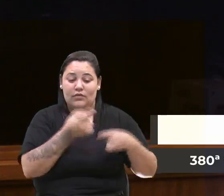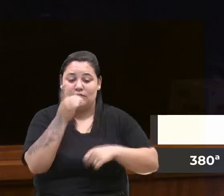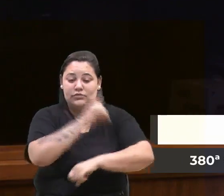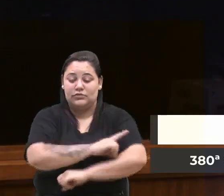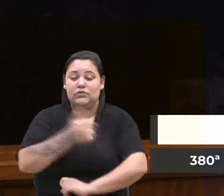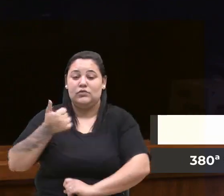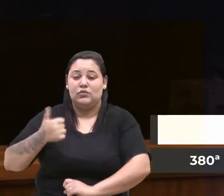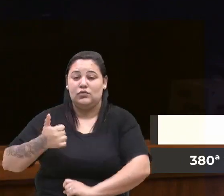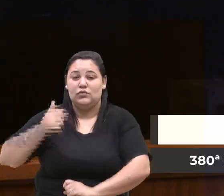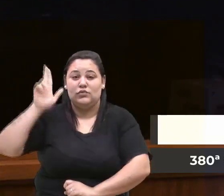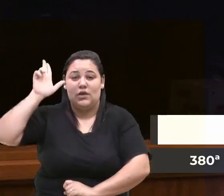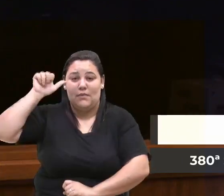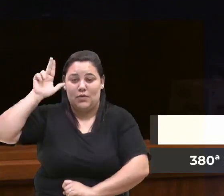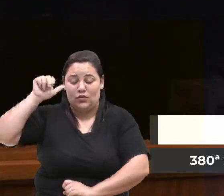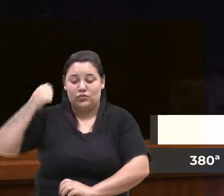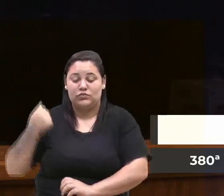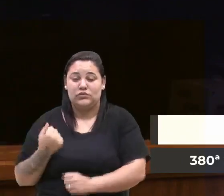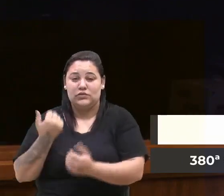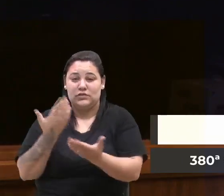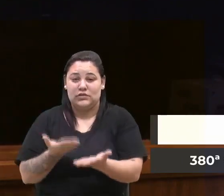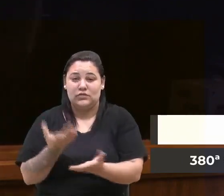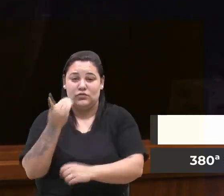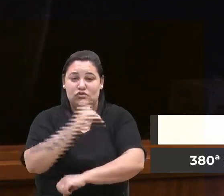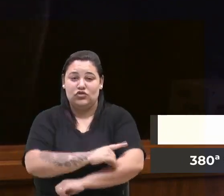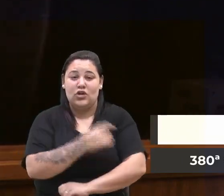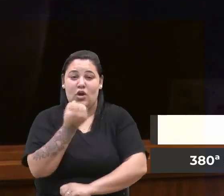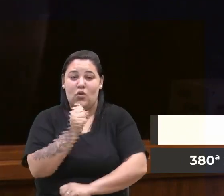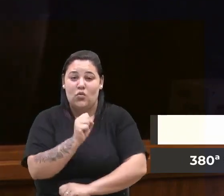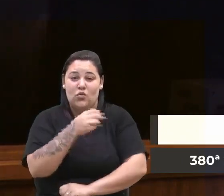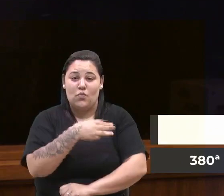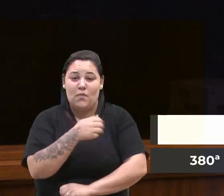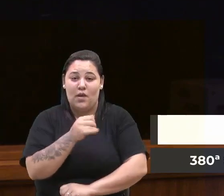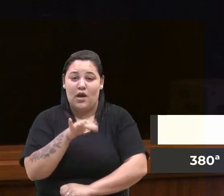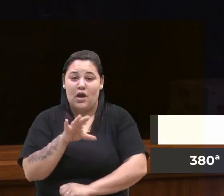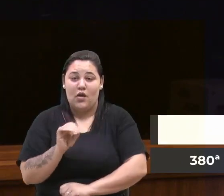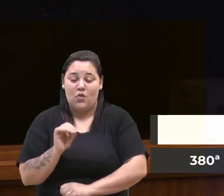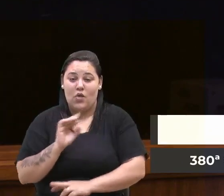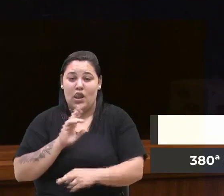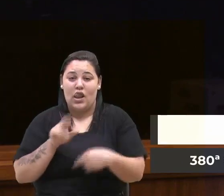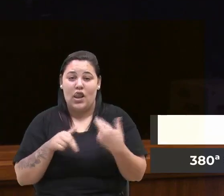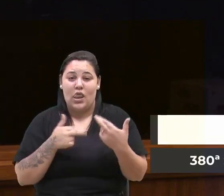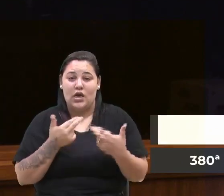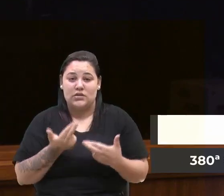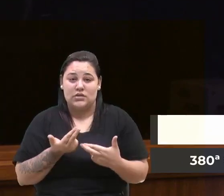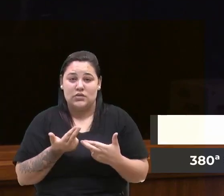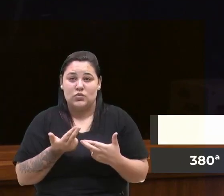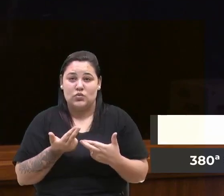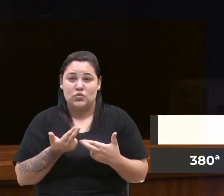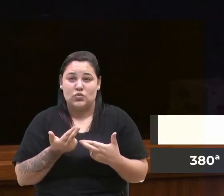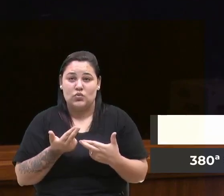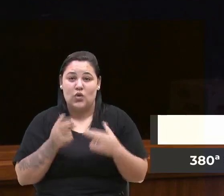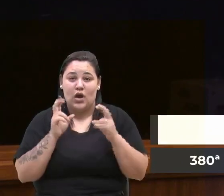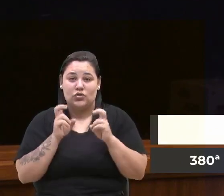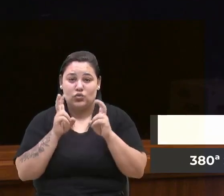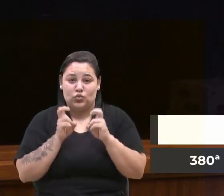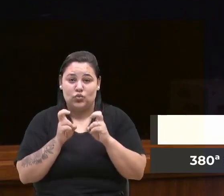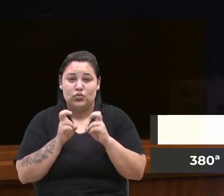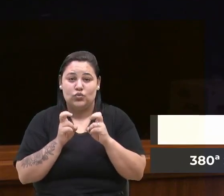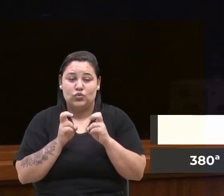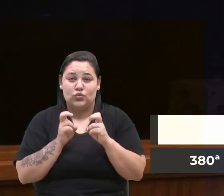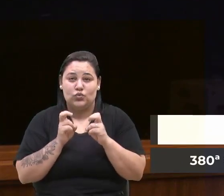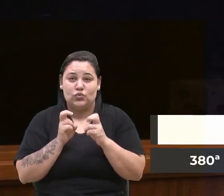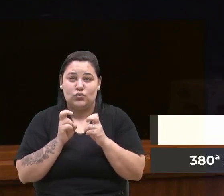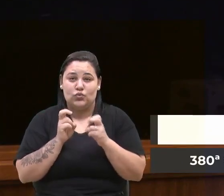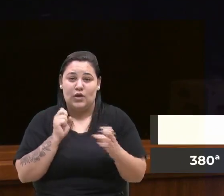abril. Nós entregamos no dia 8 de maio, em relação à segurança nas e